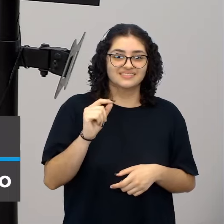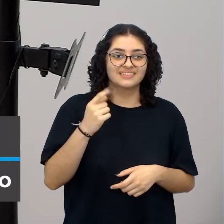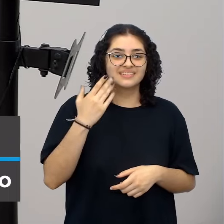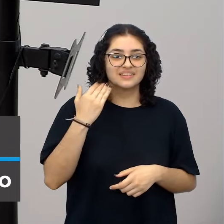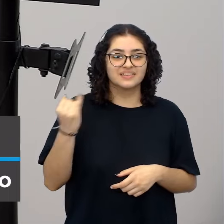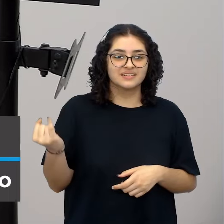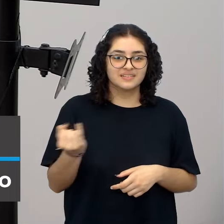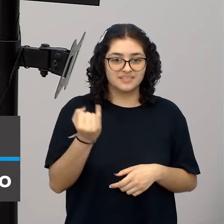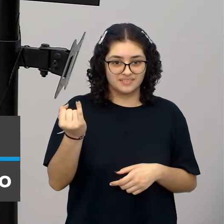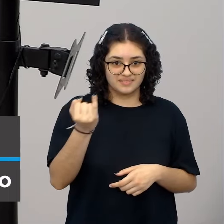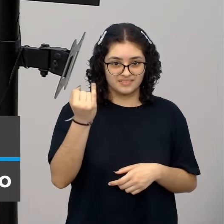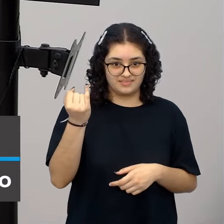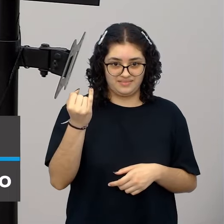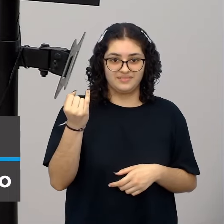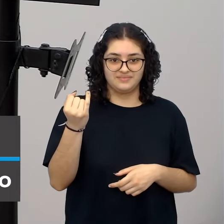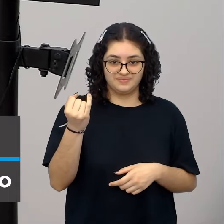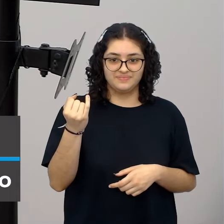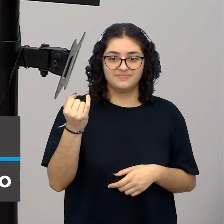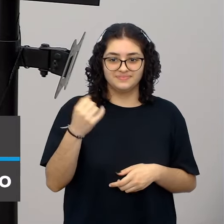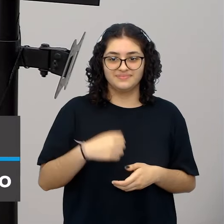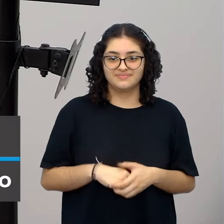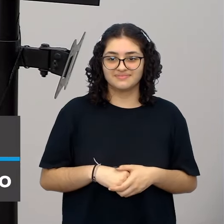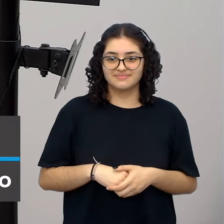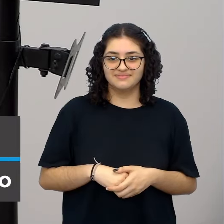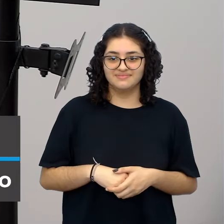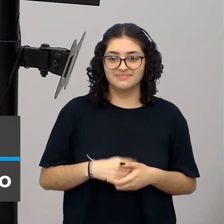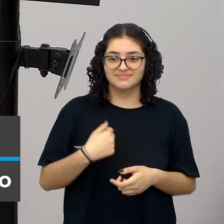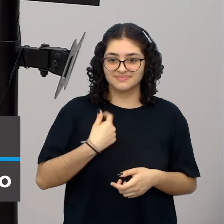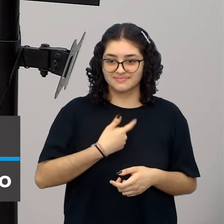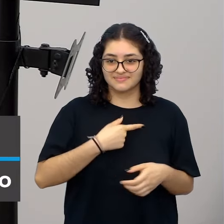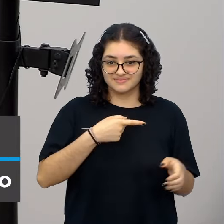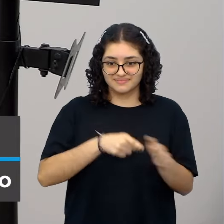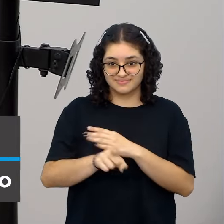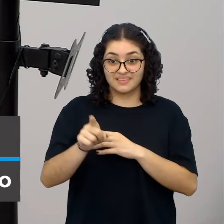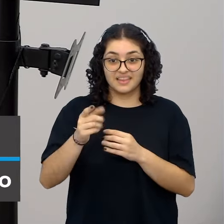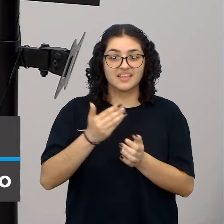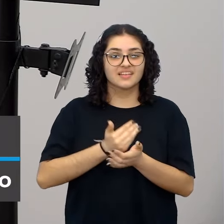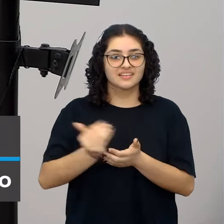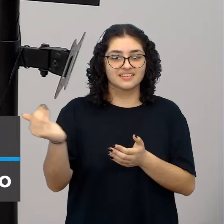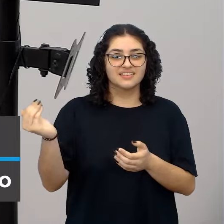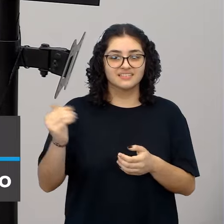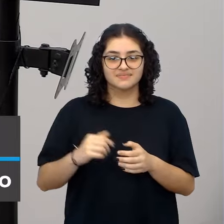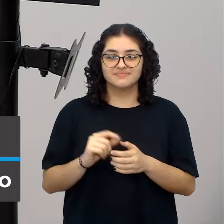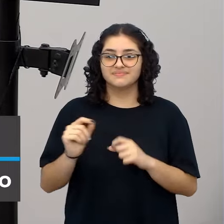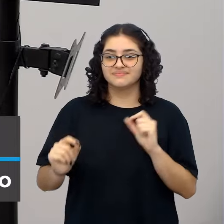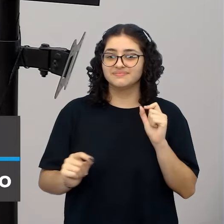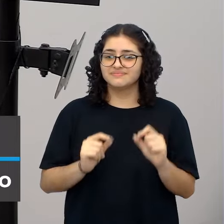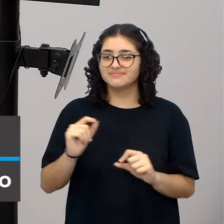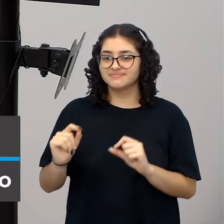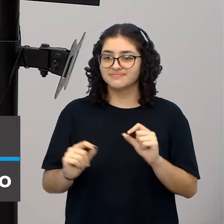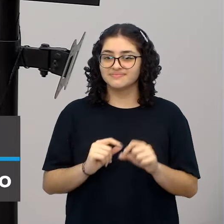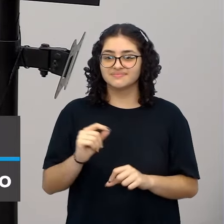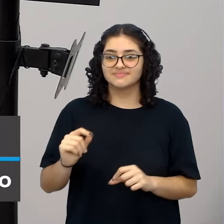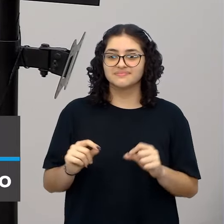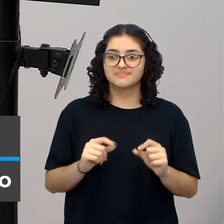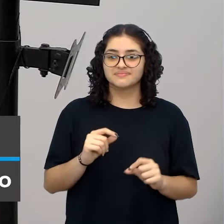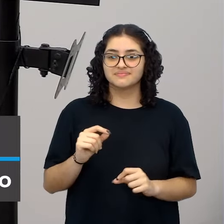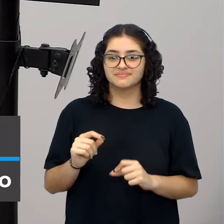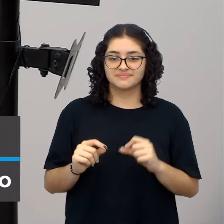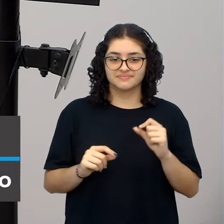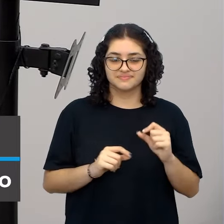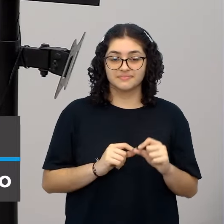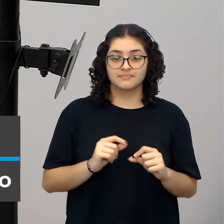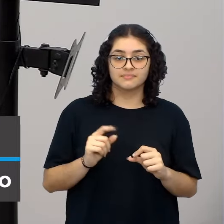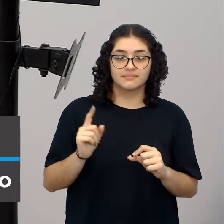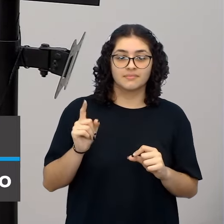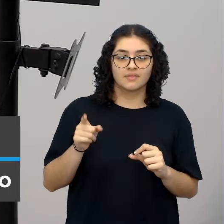importante a participação de todos. Bom, a nossa pergunta inicial aqui acho que é